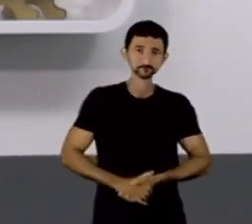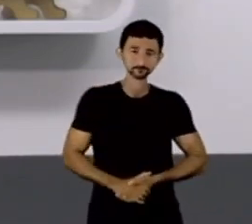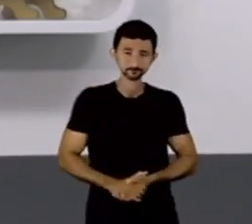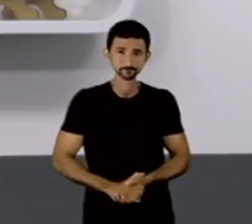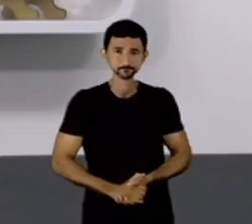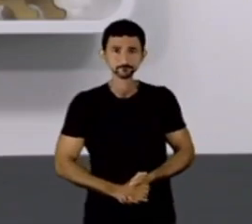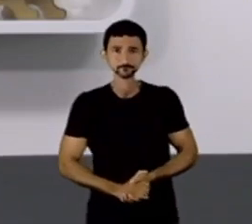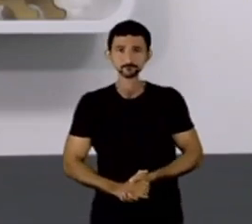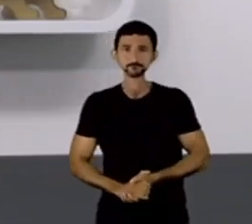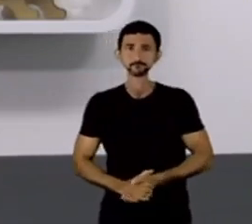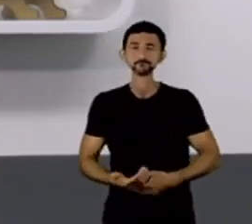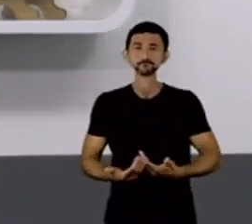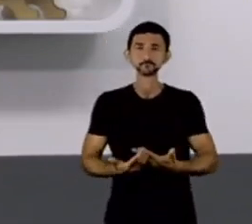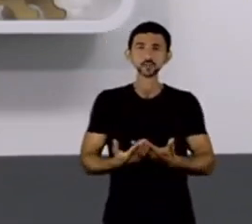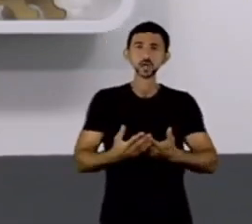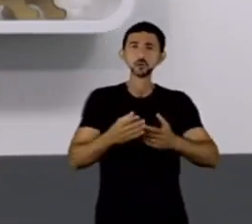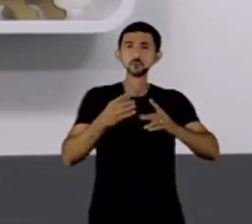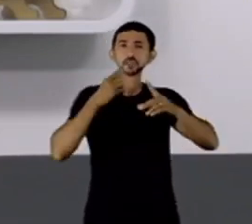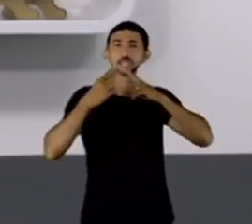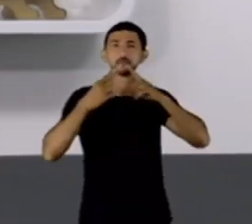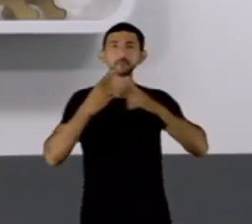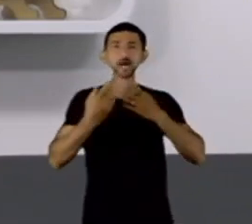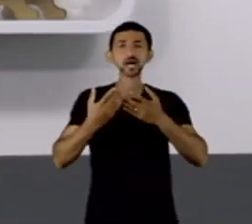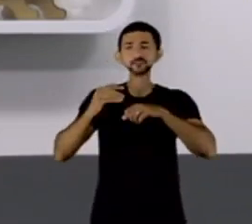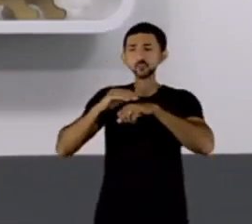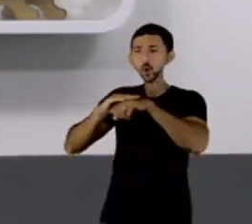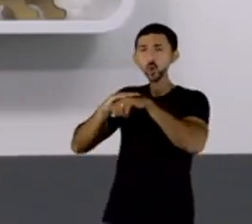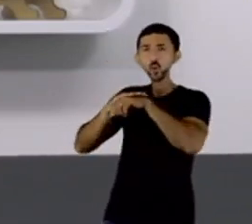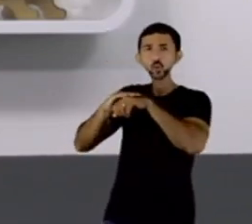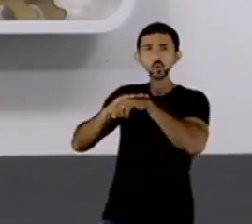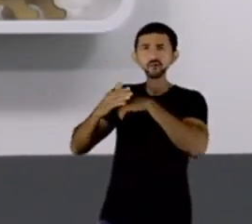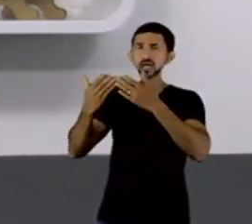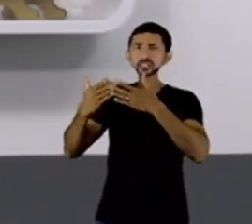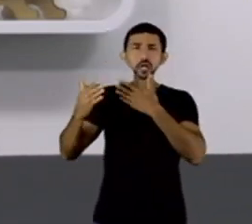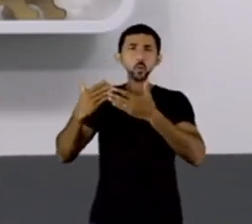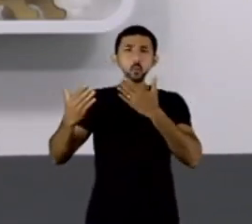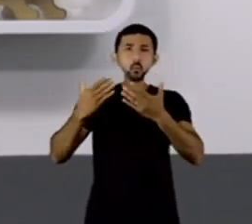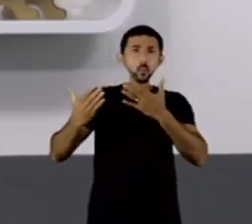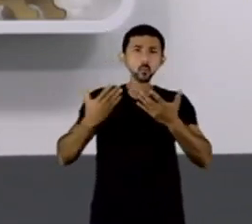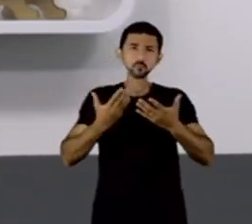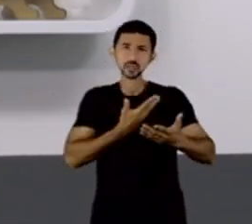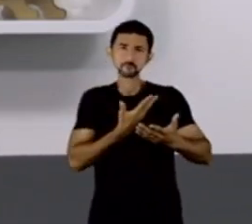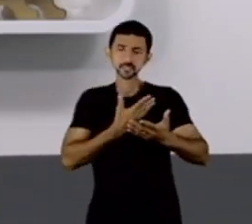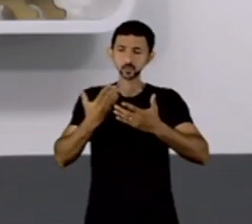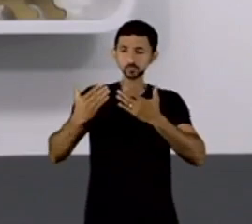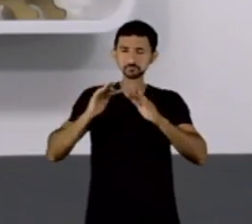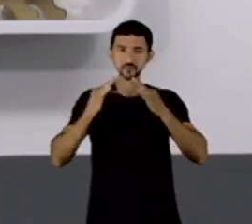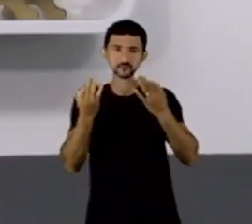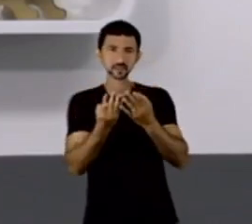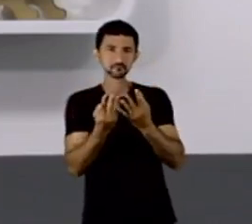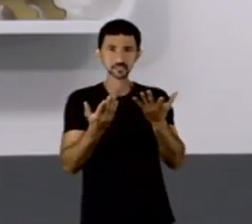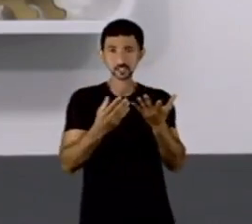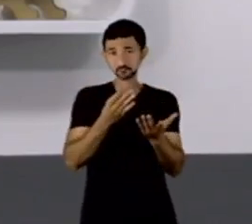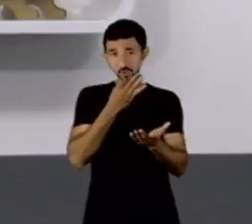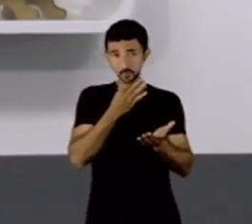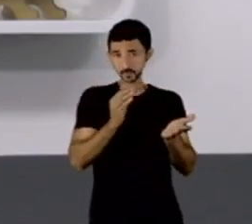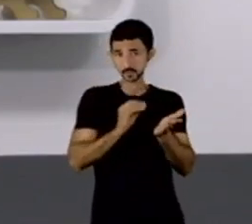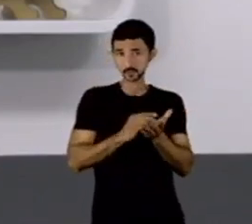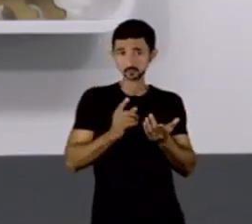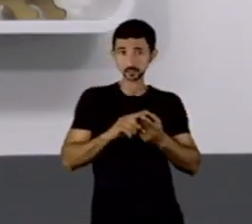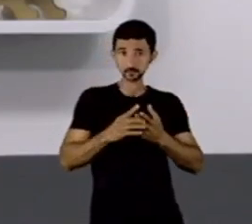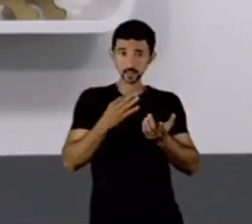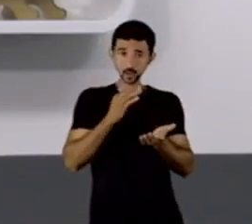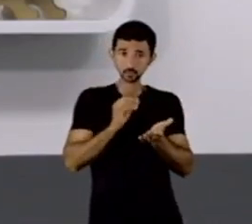de agora. Ele pode ser num debate, numa conversa informal, você pode ter também a opinião e